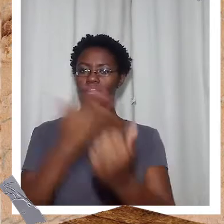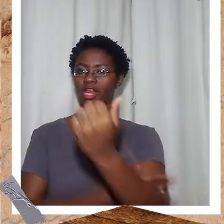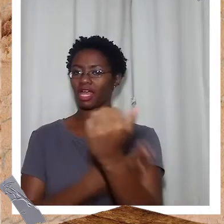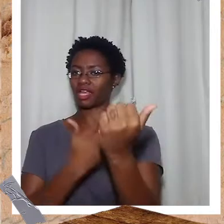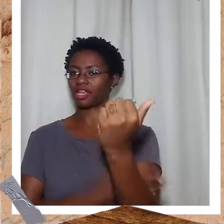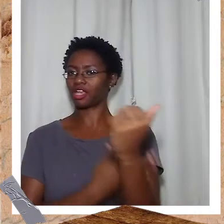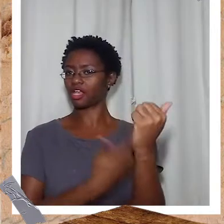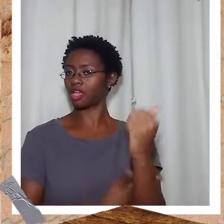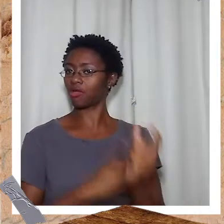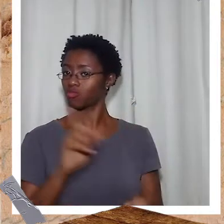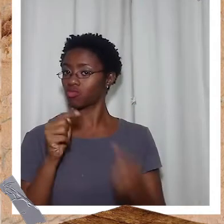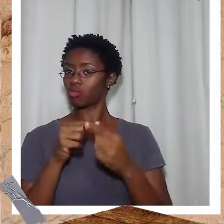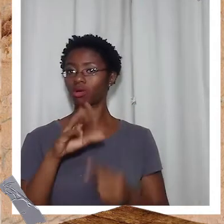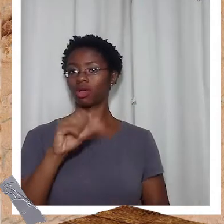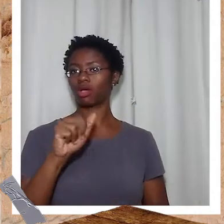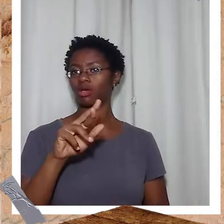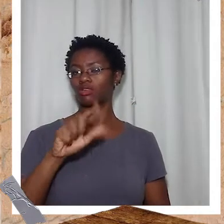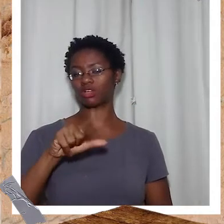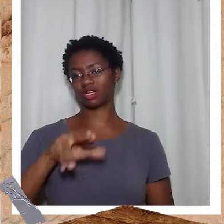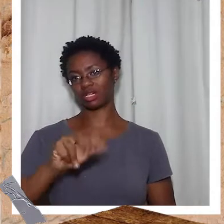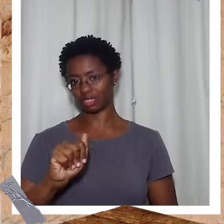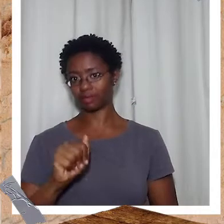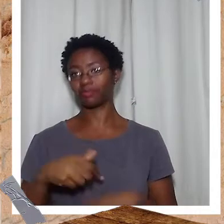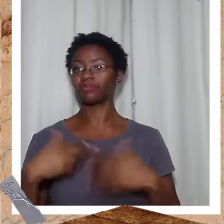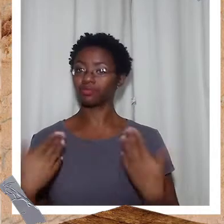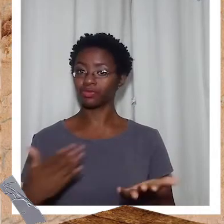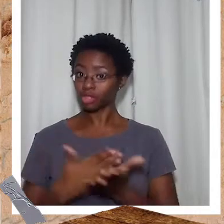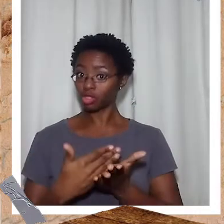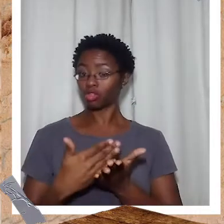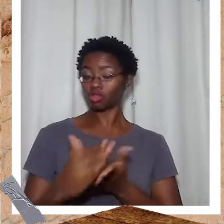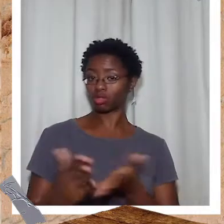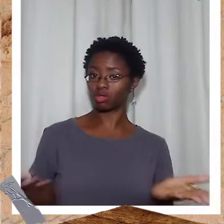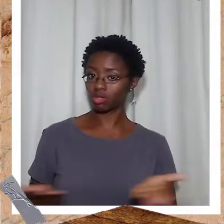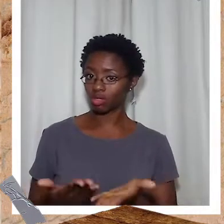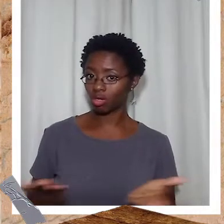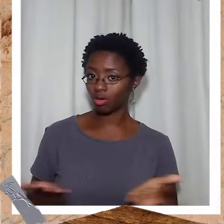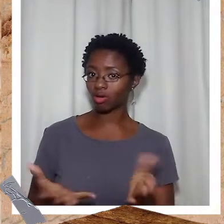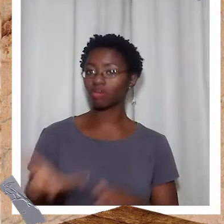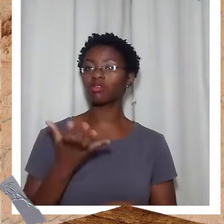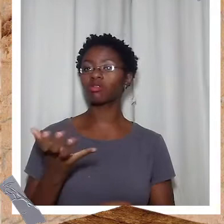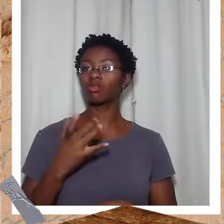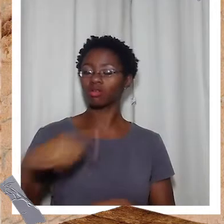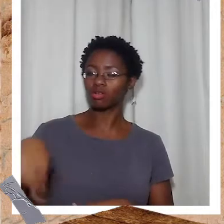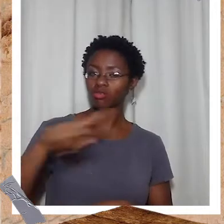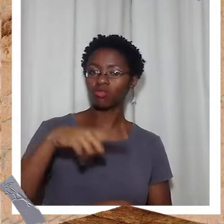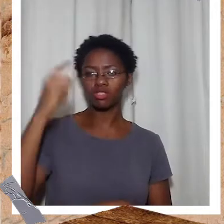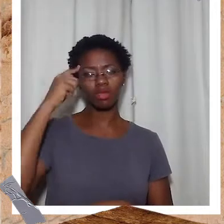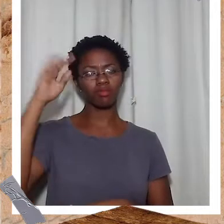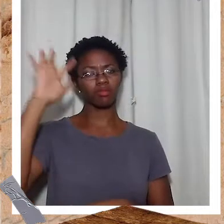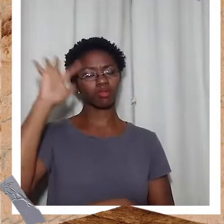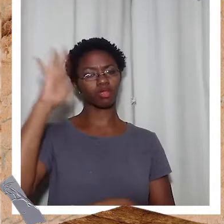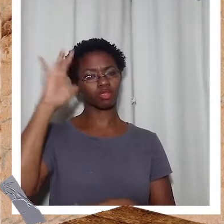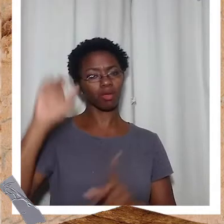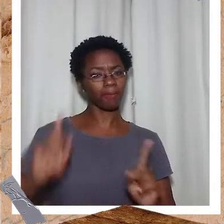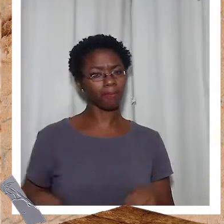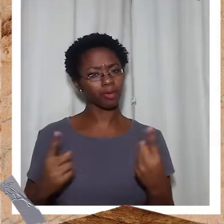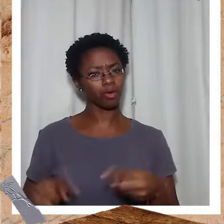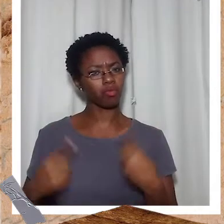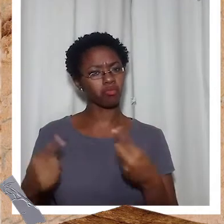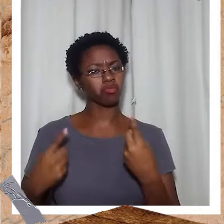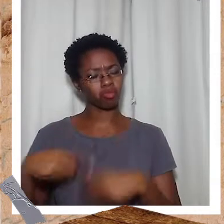Maria de Jesus. Logo de início, eu queria que a gente pensasse essa provocação,